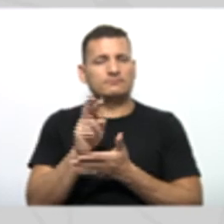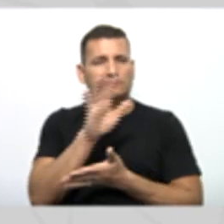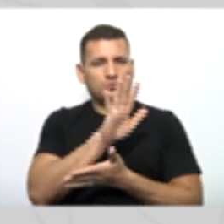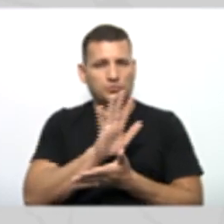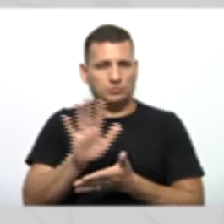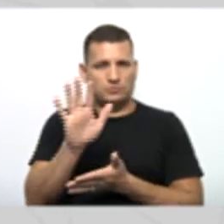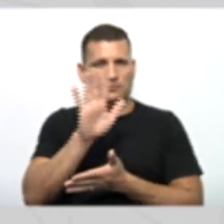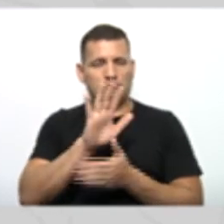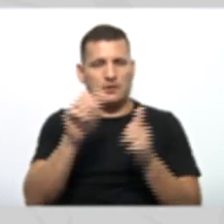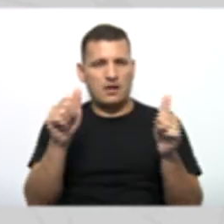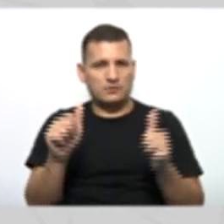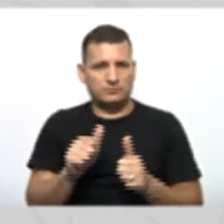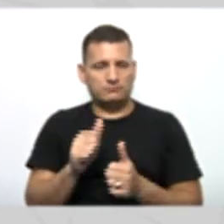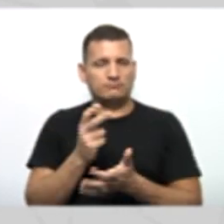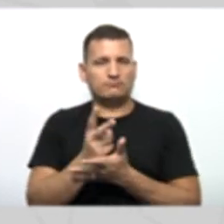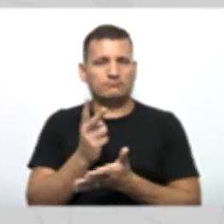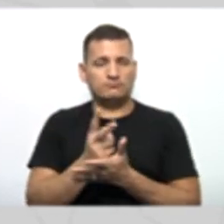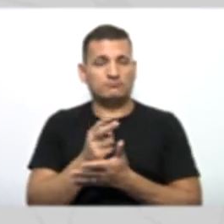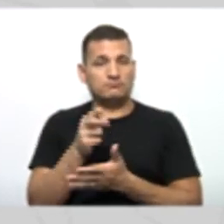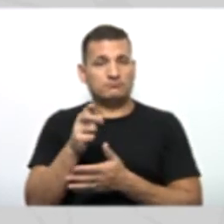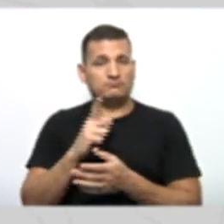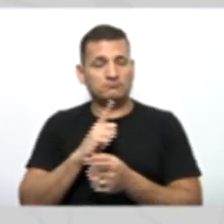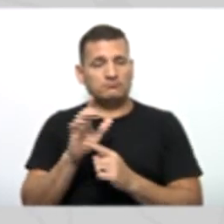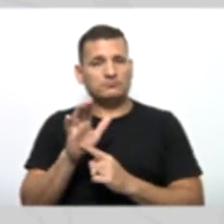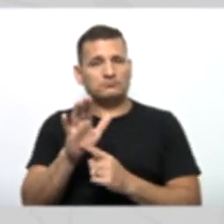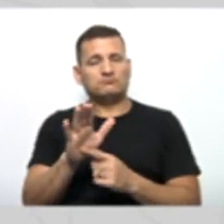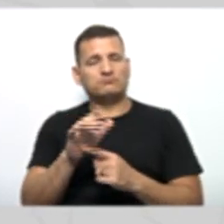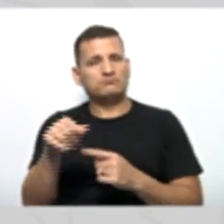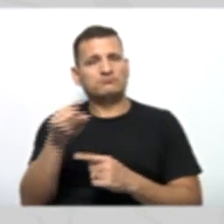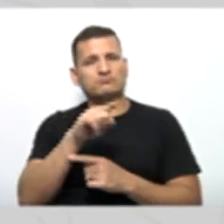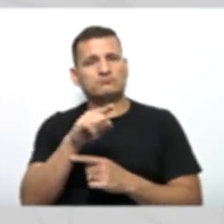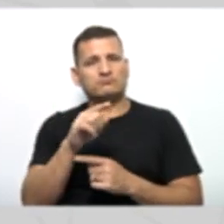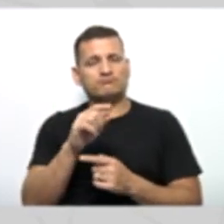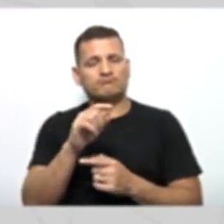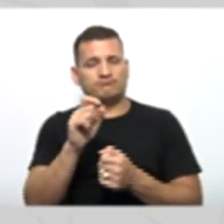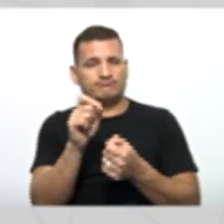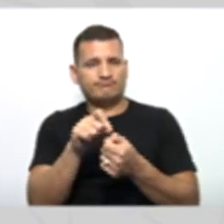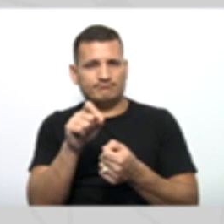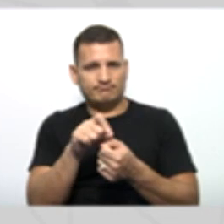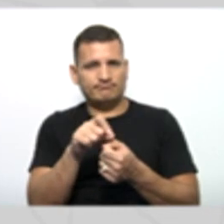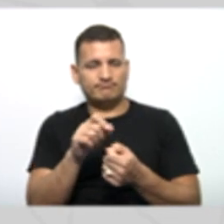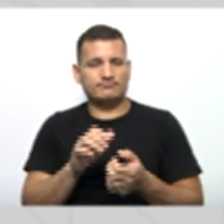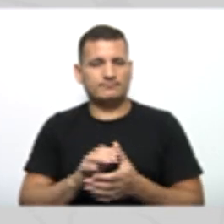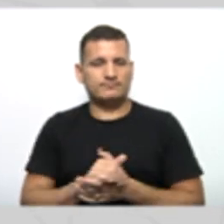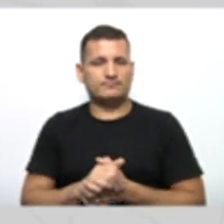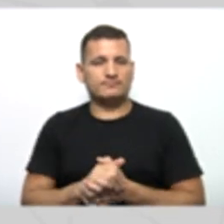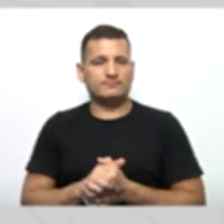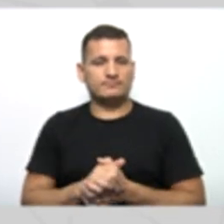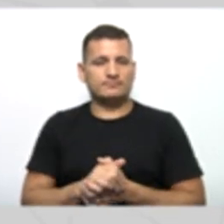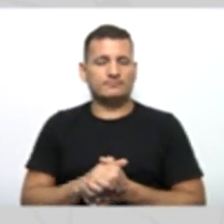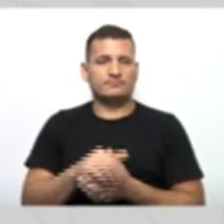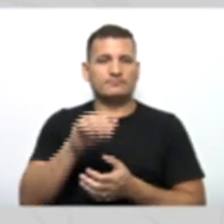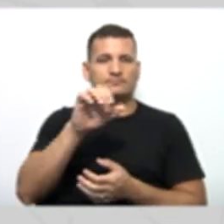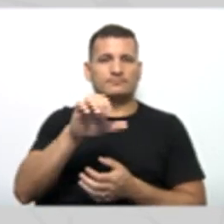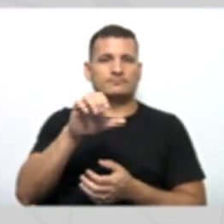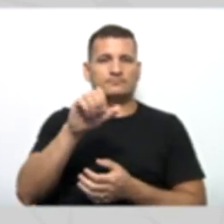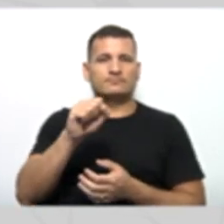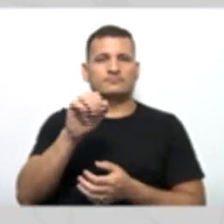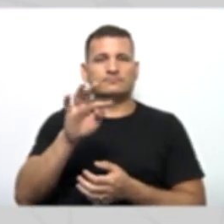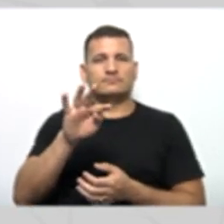ilustrações, certo? E isso ajuda você a criar eles. O de